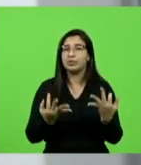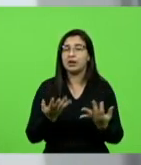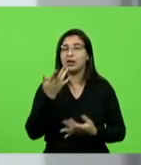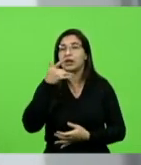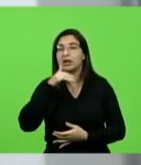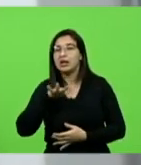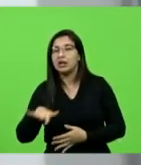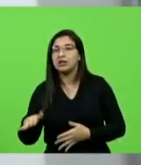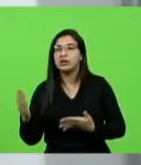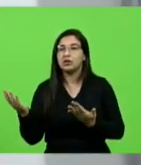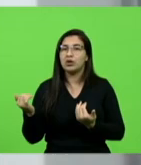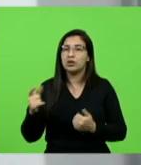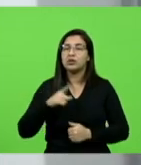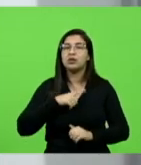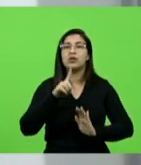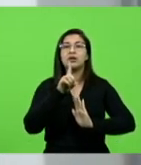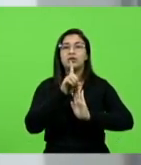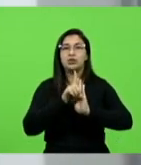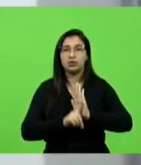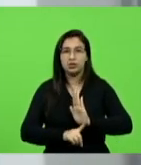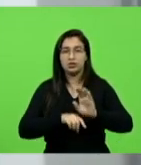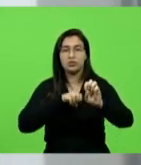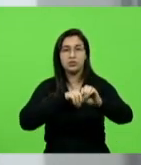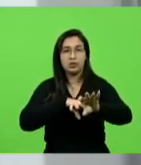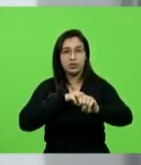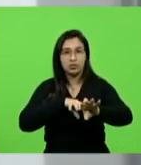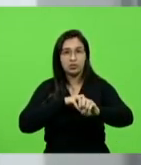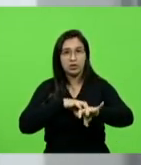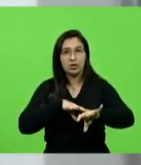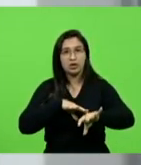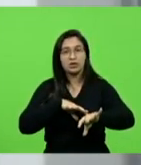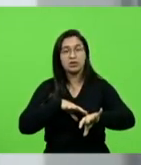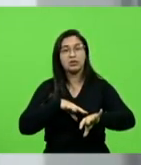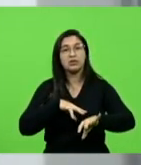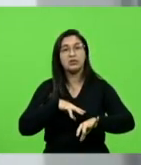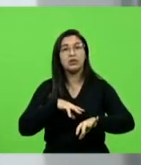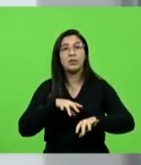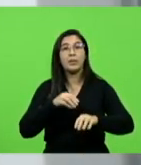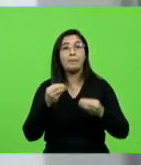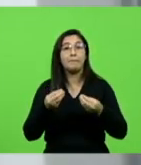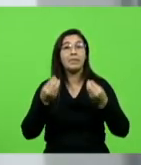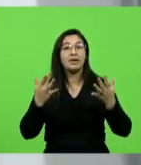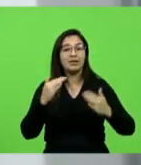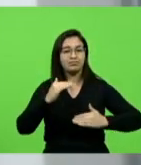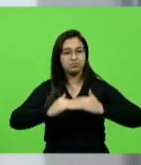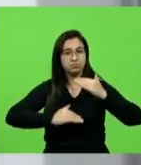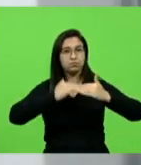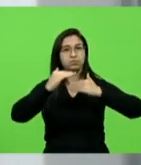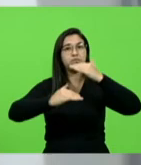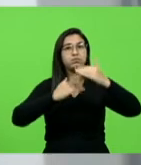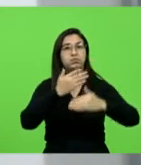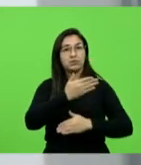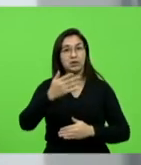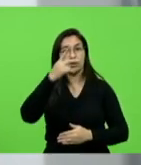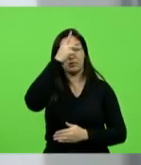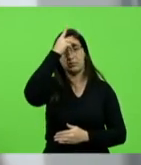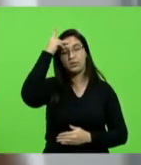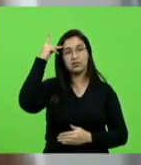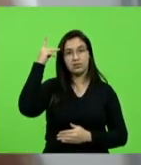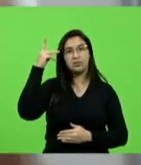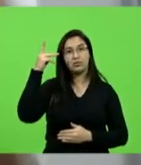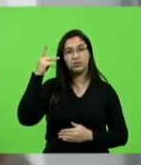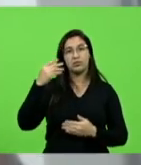têm direito à educação visando o pleno desenvolvimento dessa pessoa, que ele complementa o